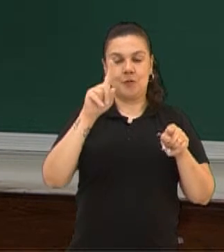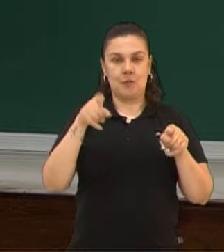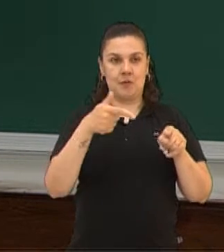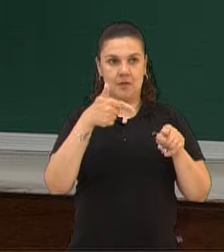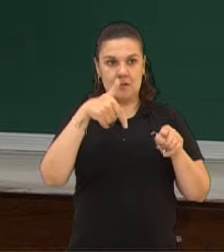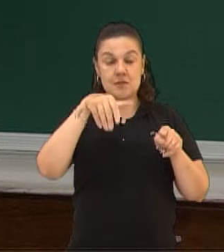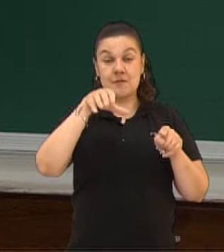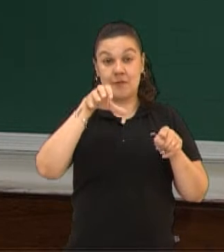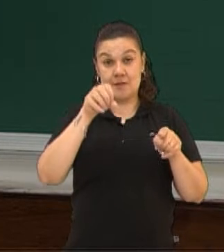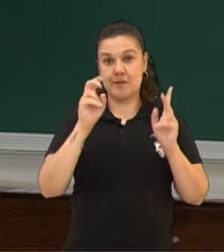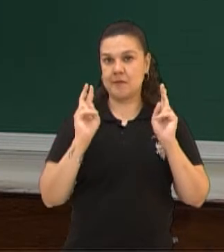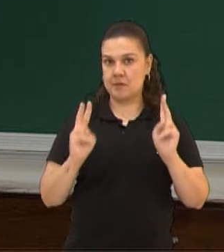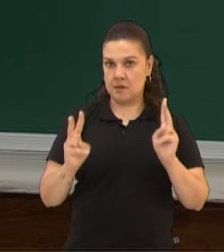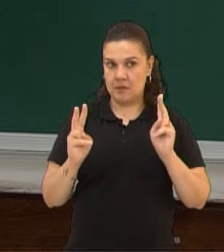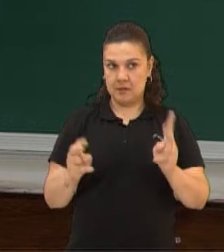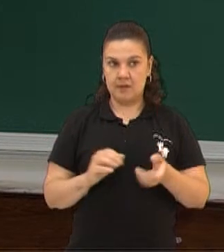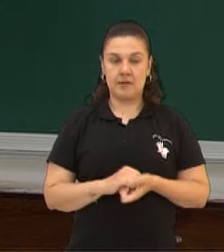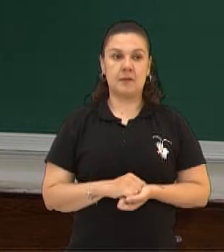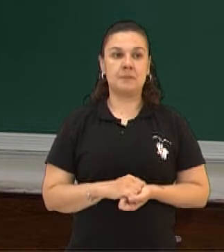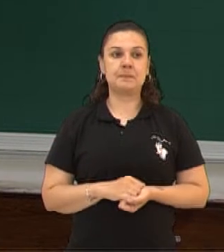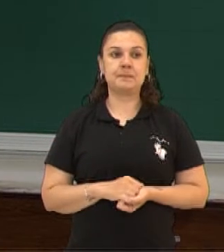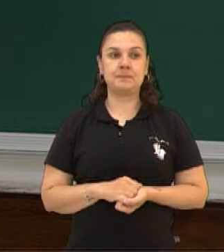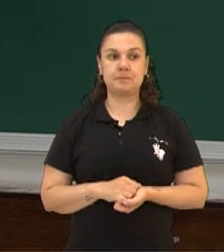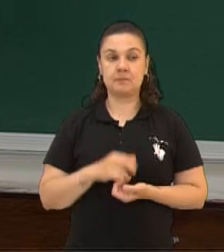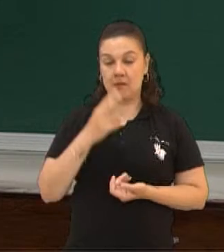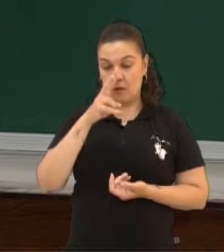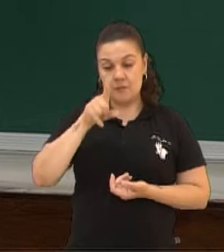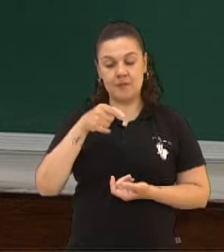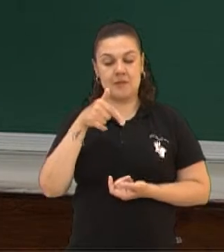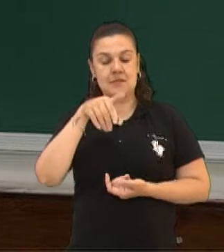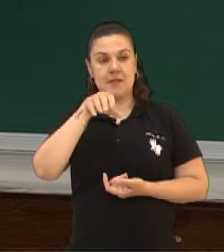altura a mesma que está lá é a mesma que vai estar aqui, de